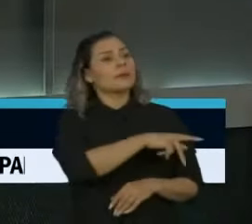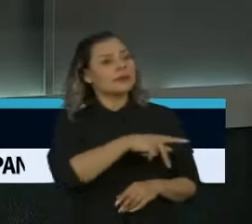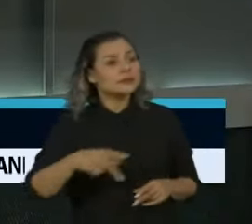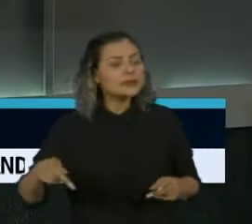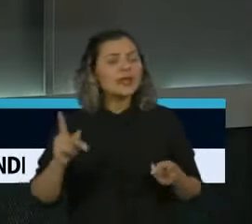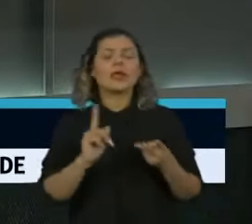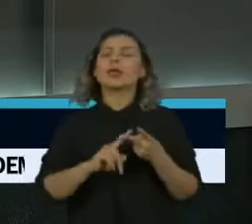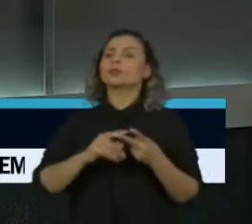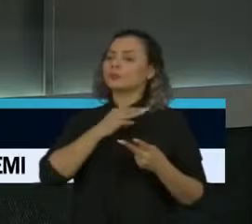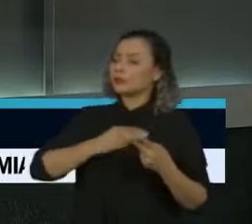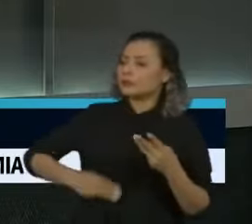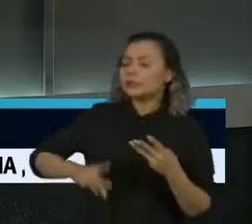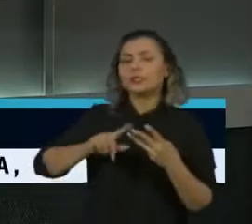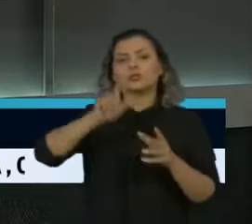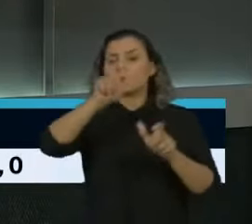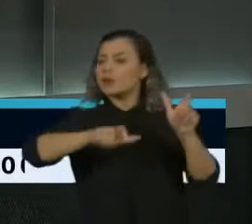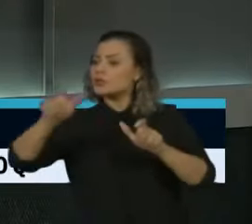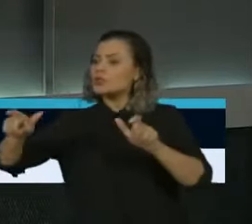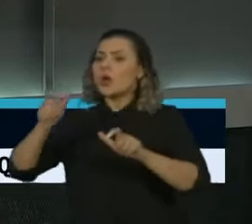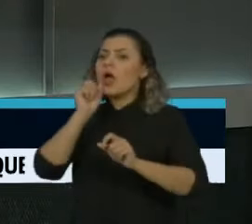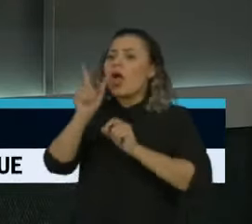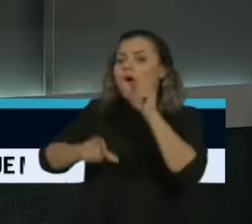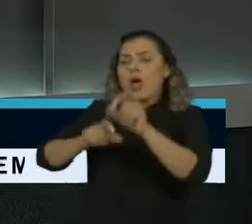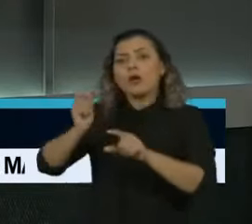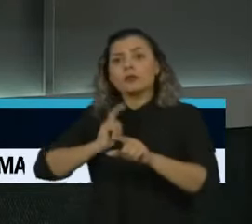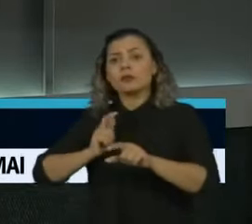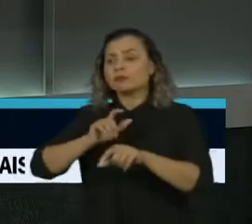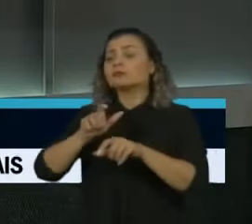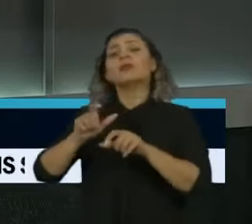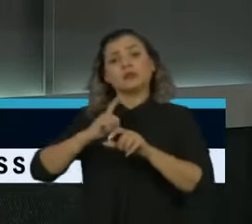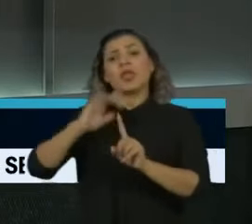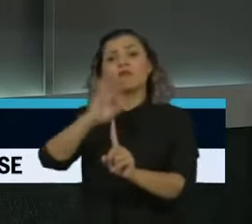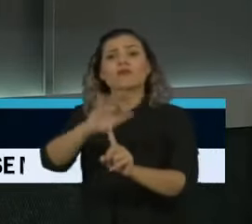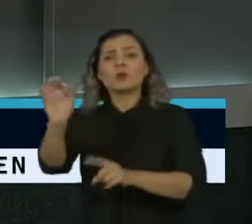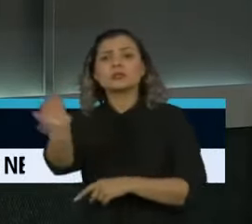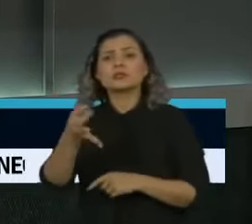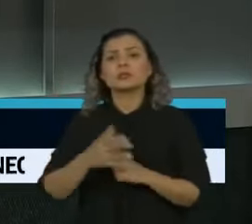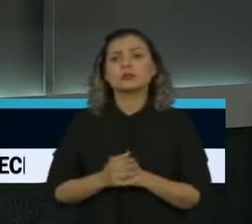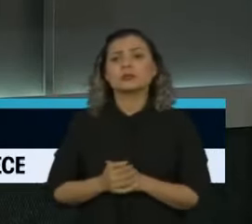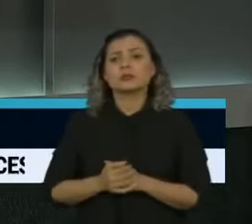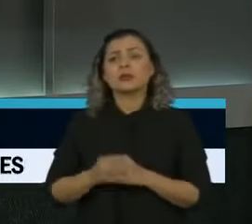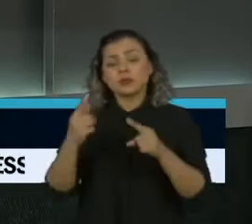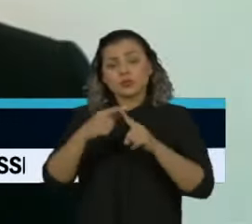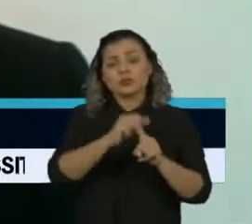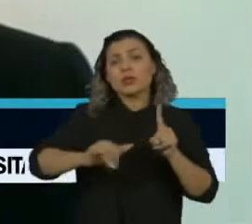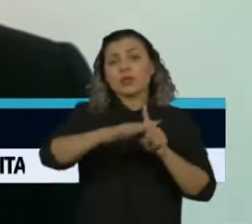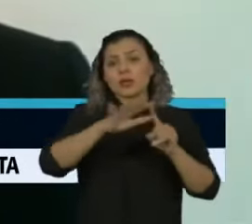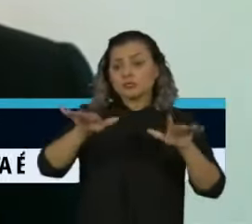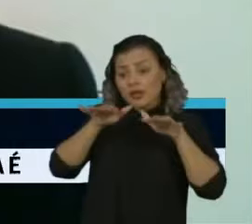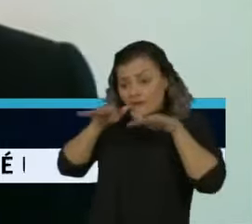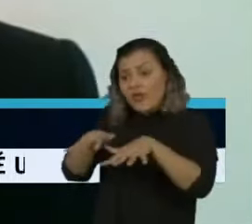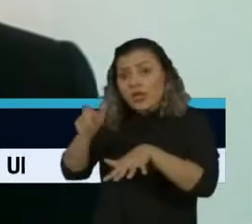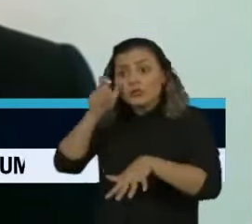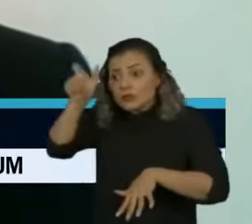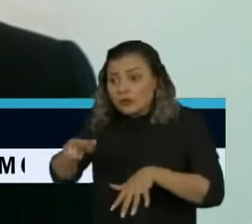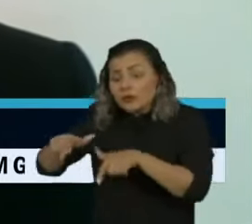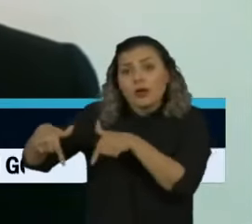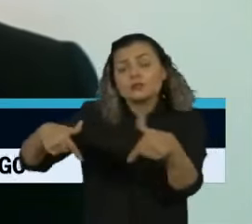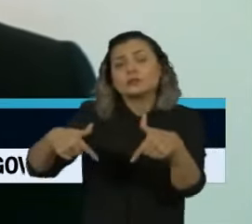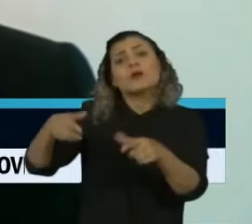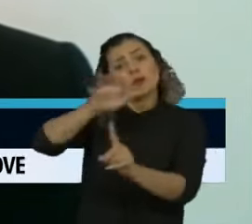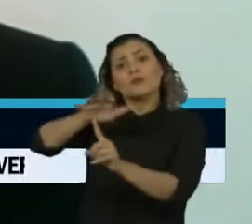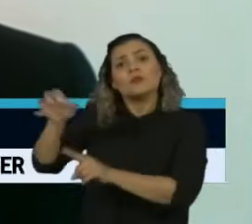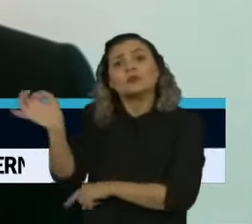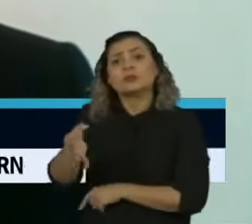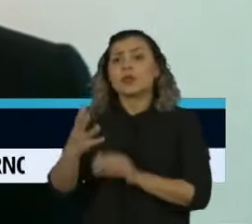pessoas citadas ali na ação, que fizeram essas declarações, têm poder de influência, né, perante a sociedade. É, sim, uma espécie, digamos